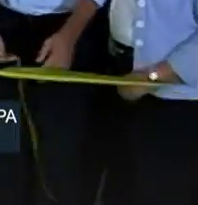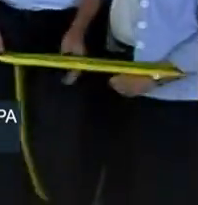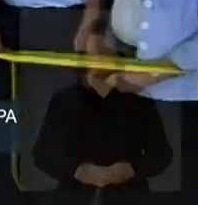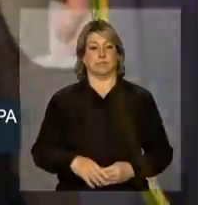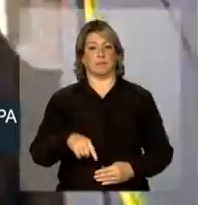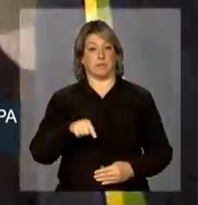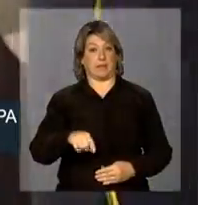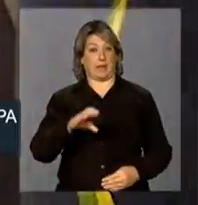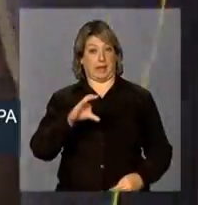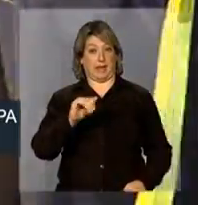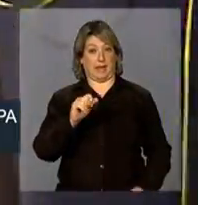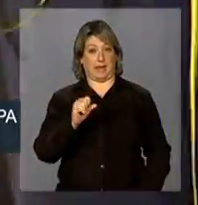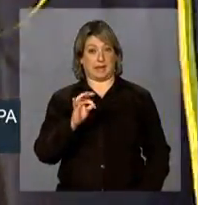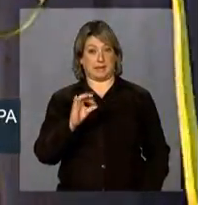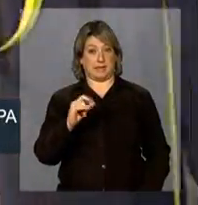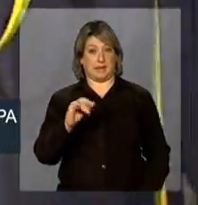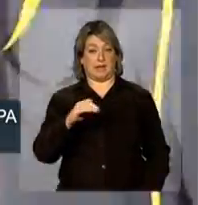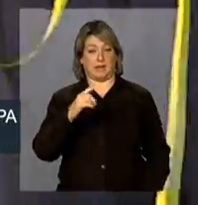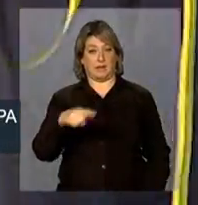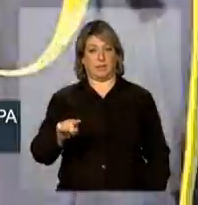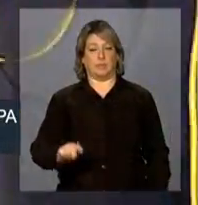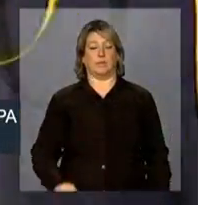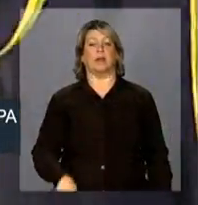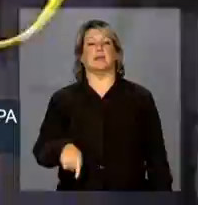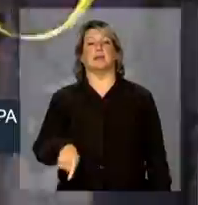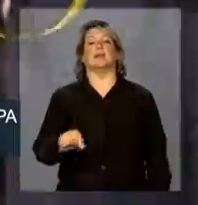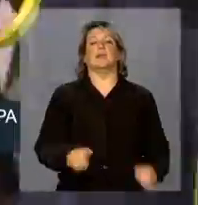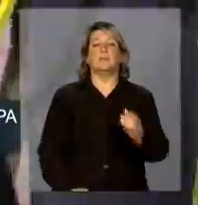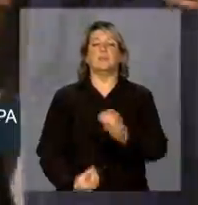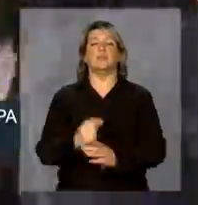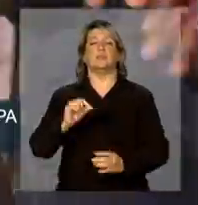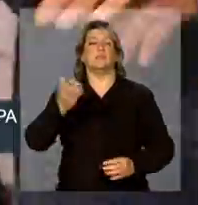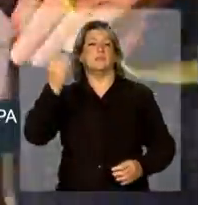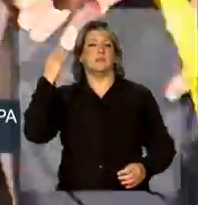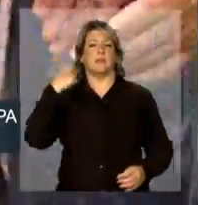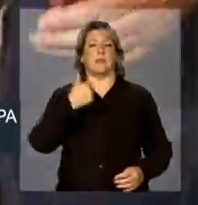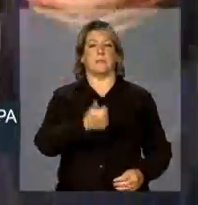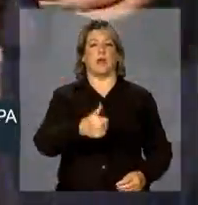O Castelão, ele foi inaugurado em